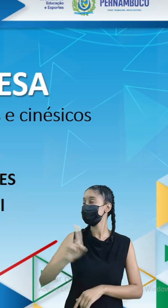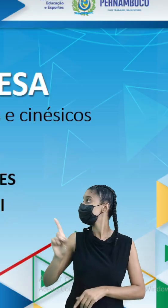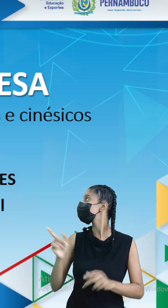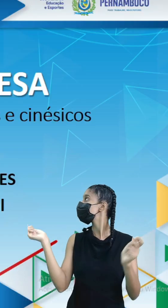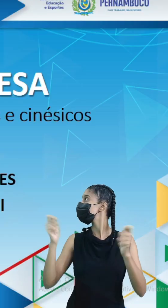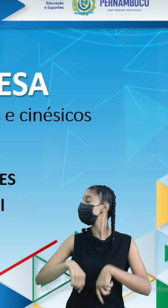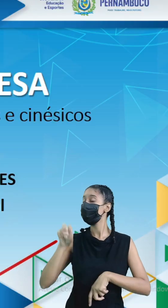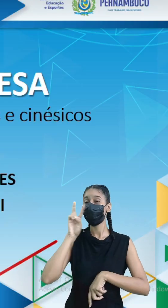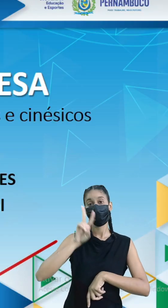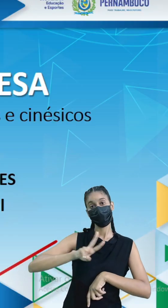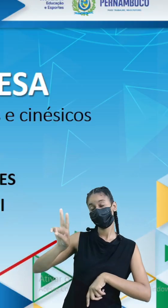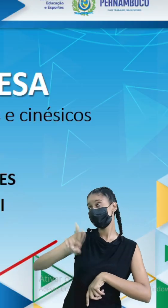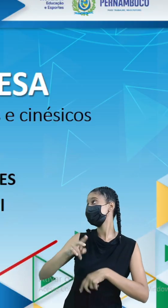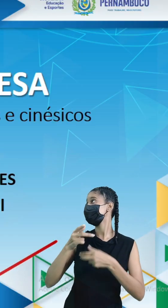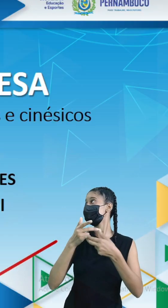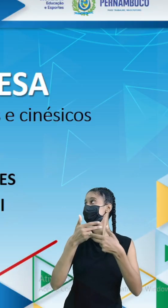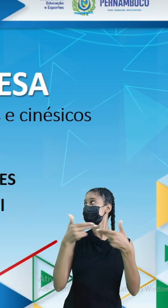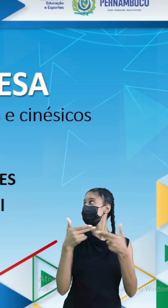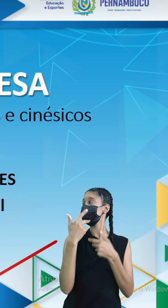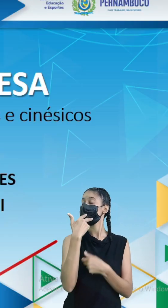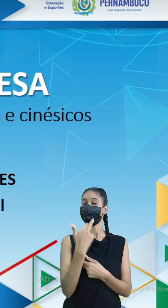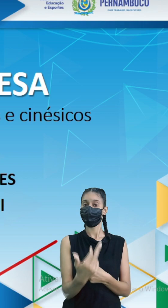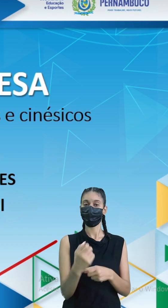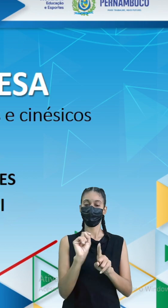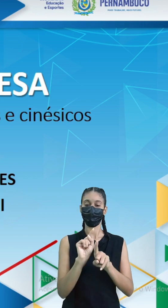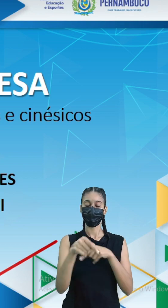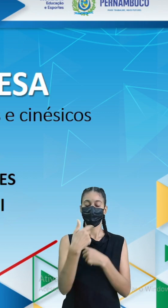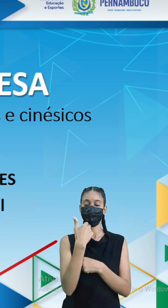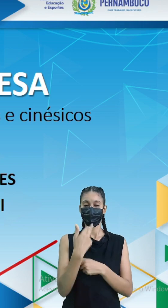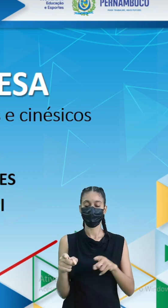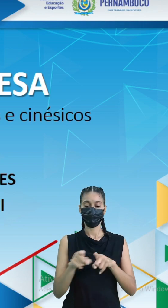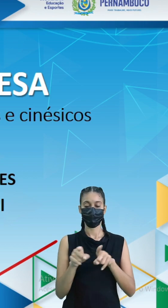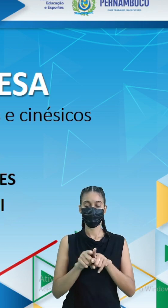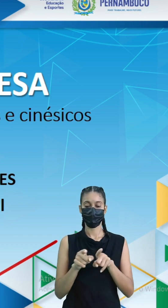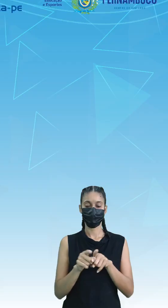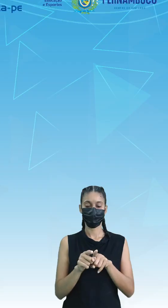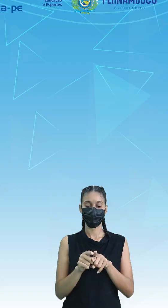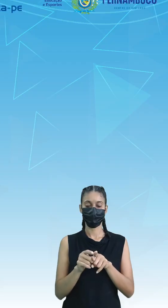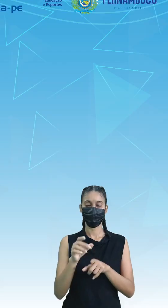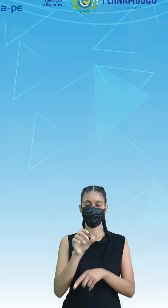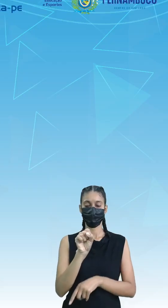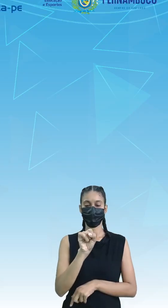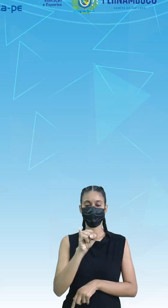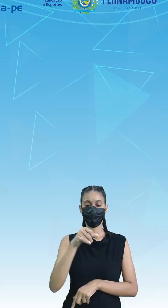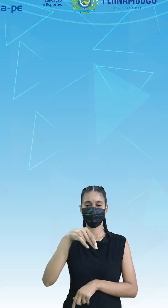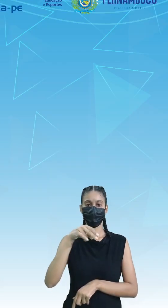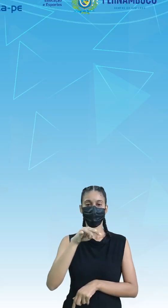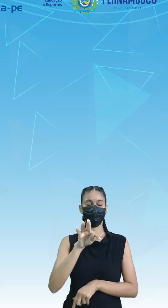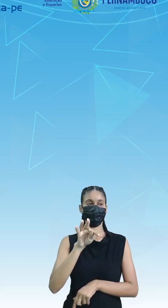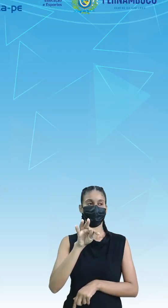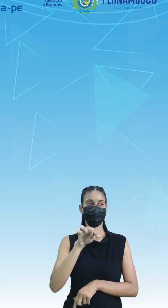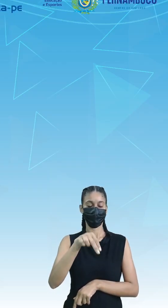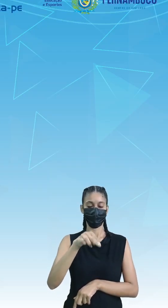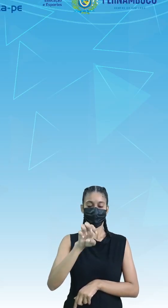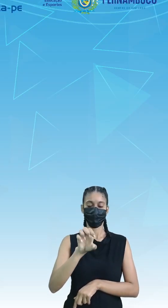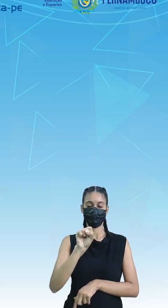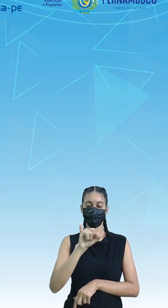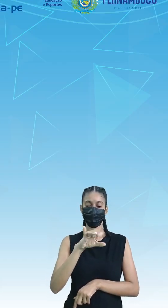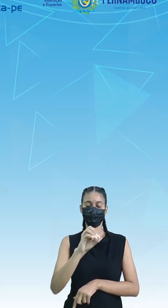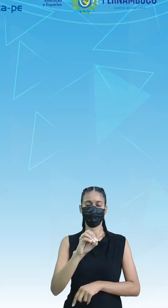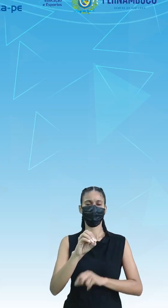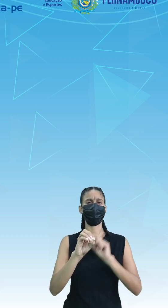ver elementos linguísticos, paralinguísticos e cinésicos. Mas o que é isso? Nós vamos conhecer